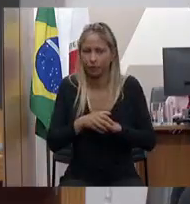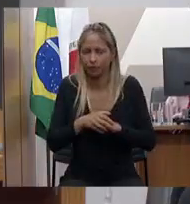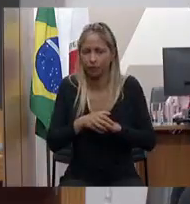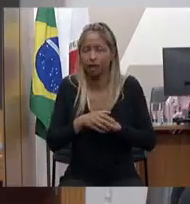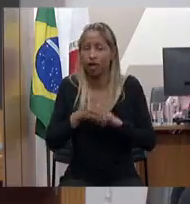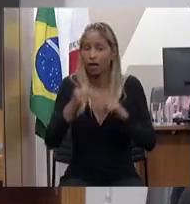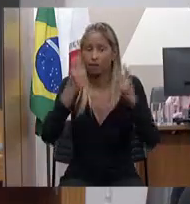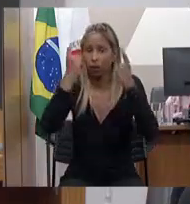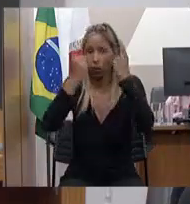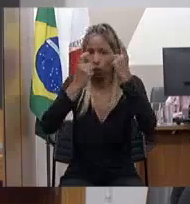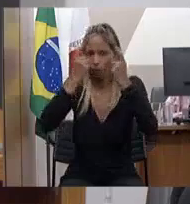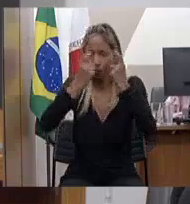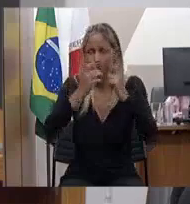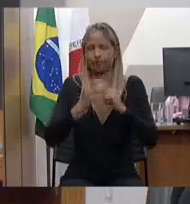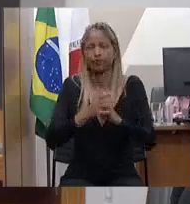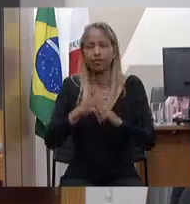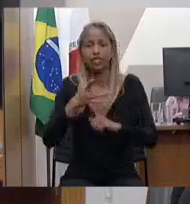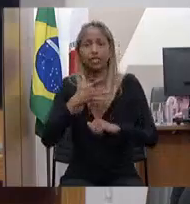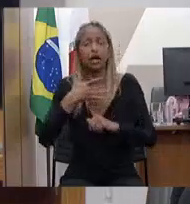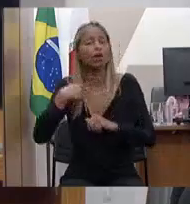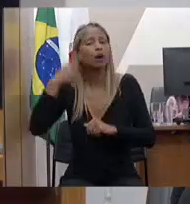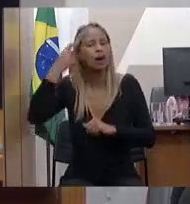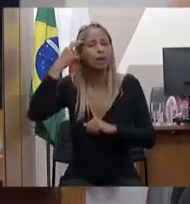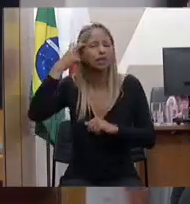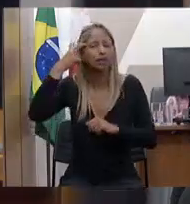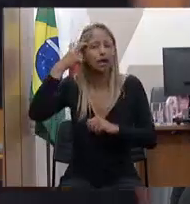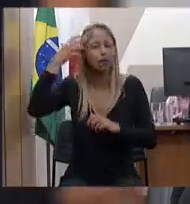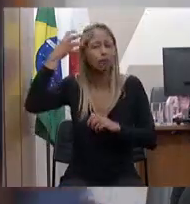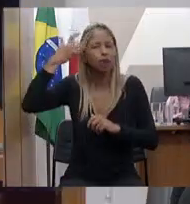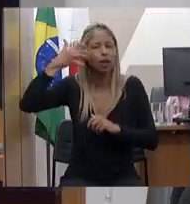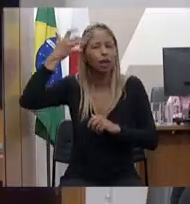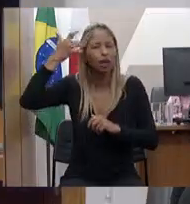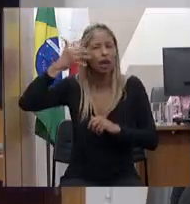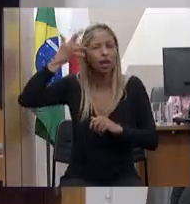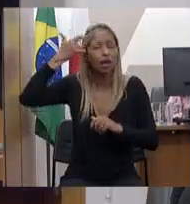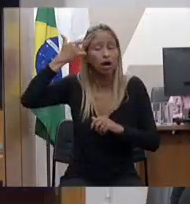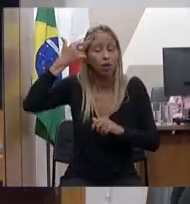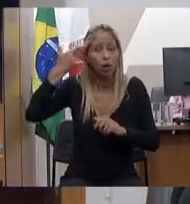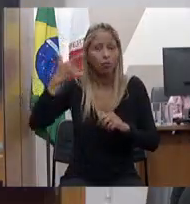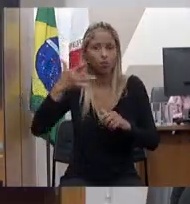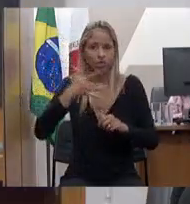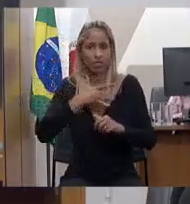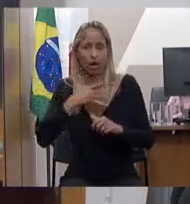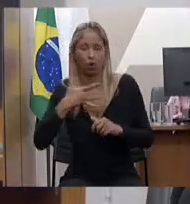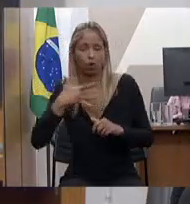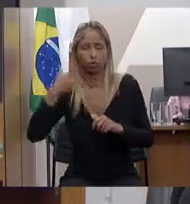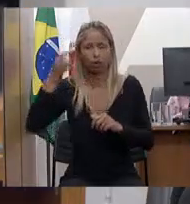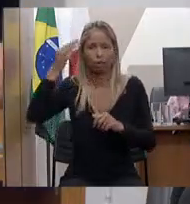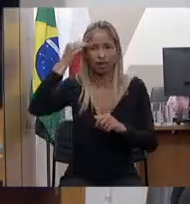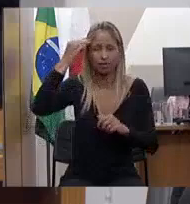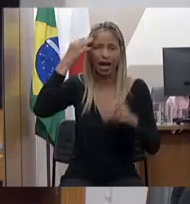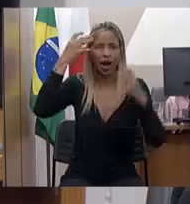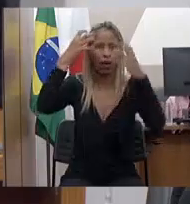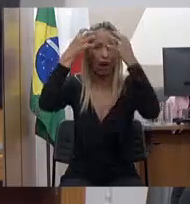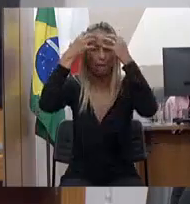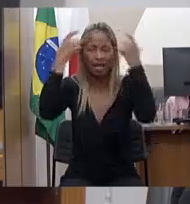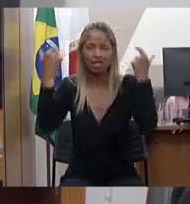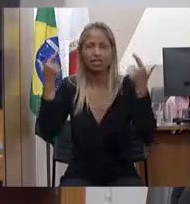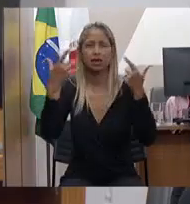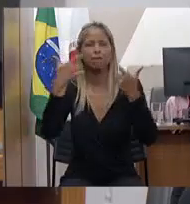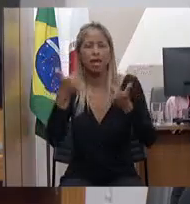que nos preocupa muito hoje a saúde mental foi tocada aqui diversas vezes né a saúde mental saúde mental o trabalho